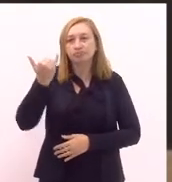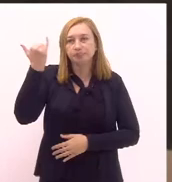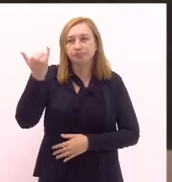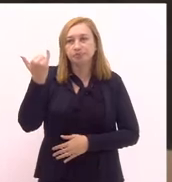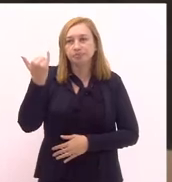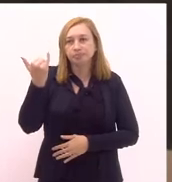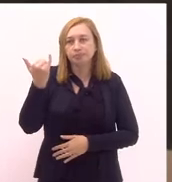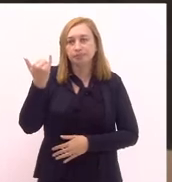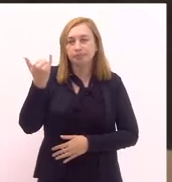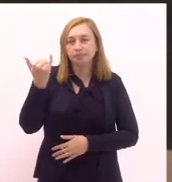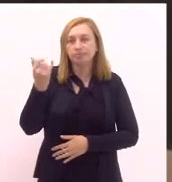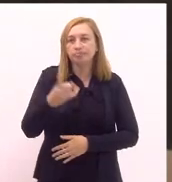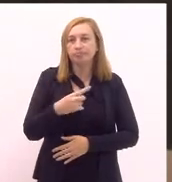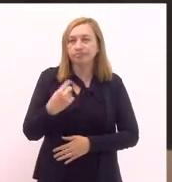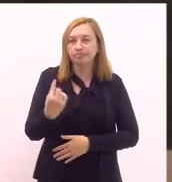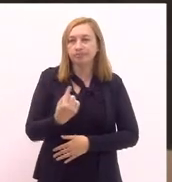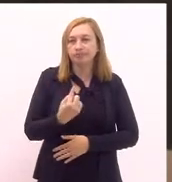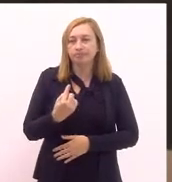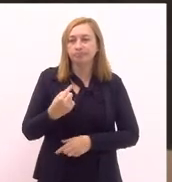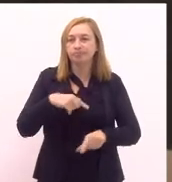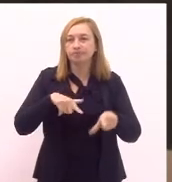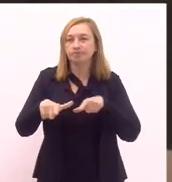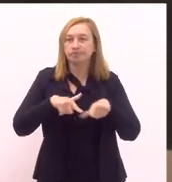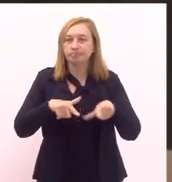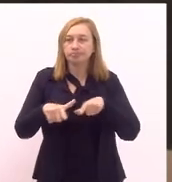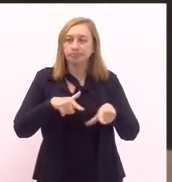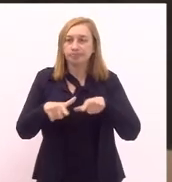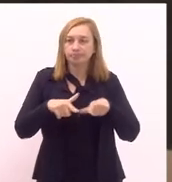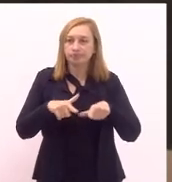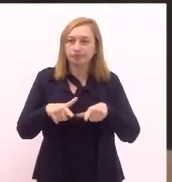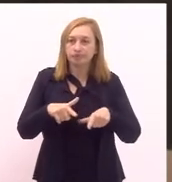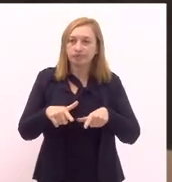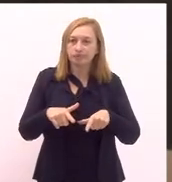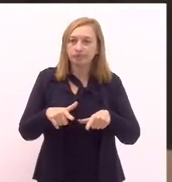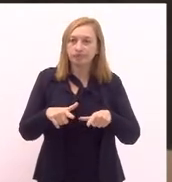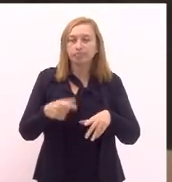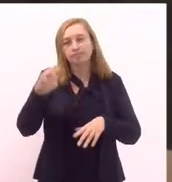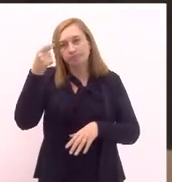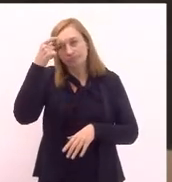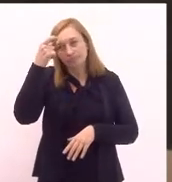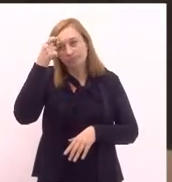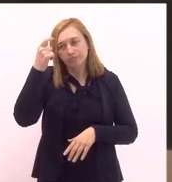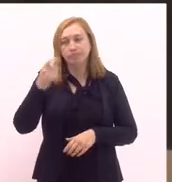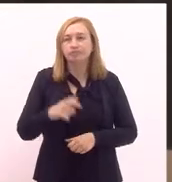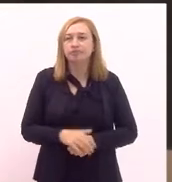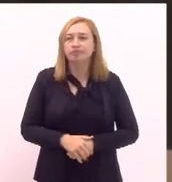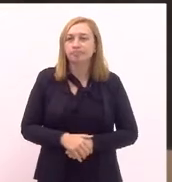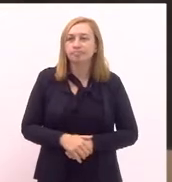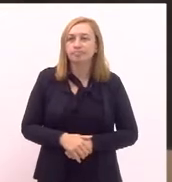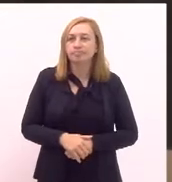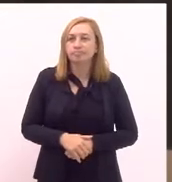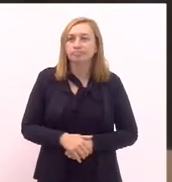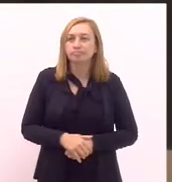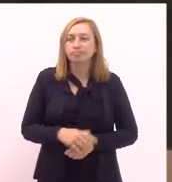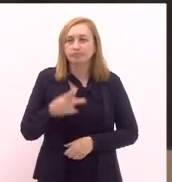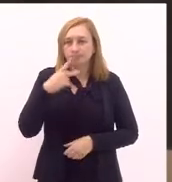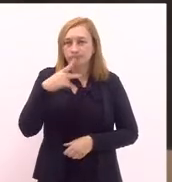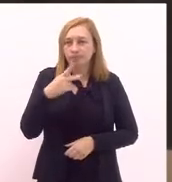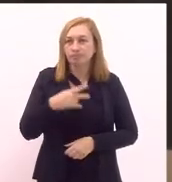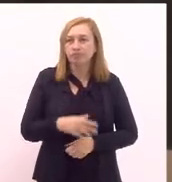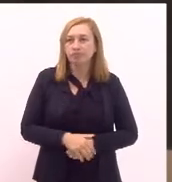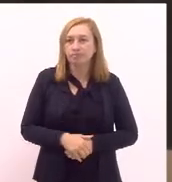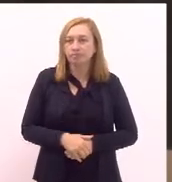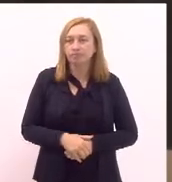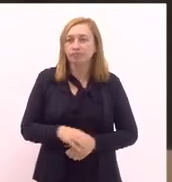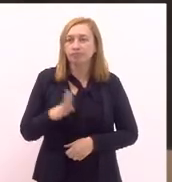cima na nossa no nosso trabalho das nossas conscientizações nas nossas falas